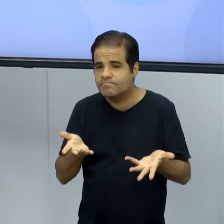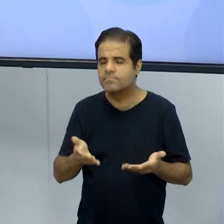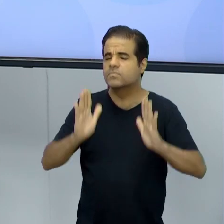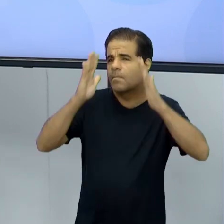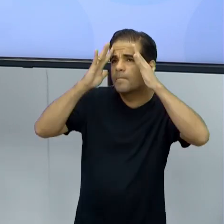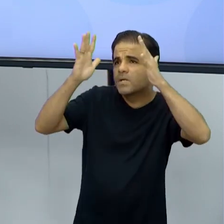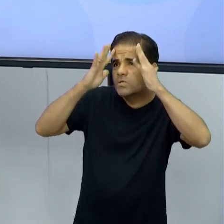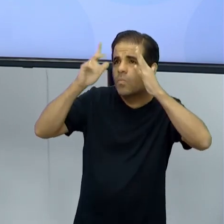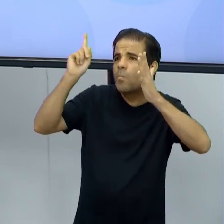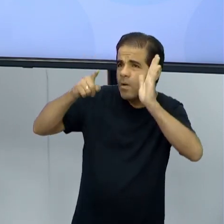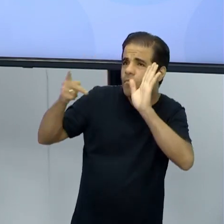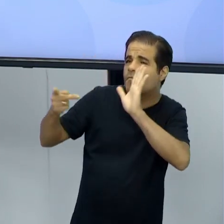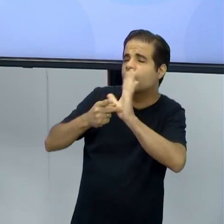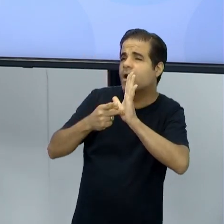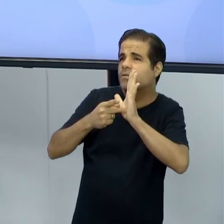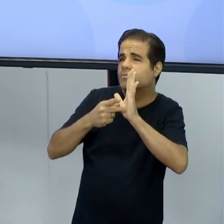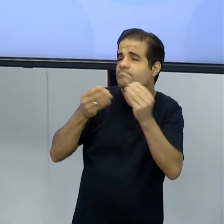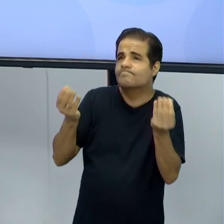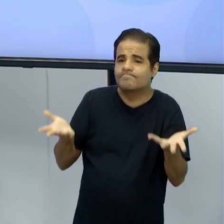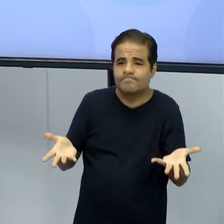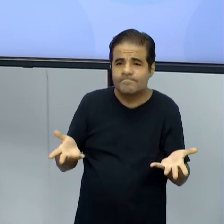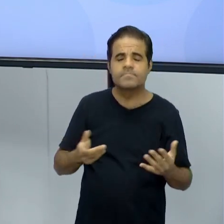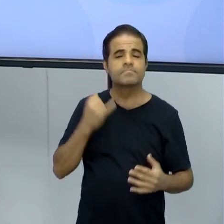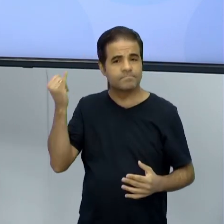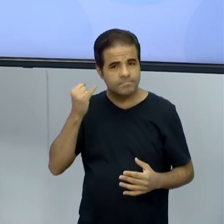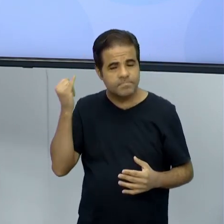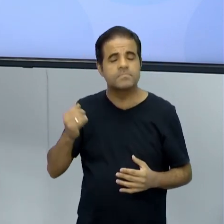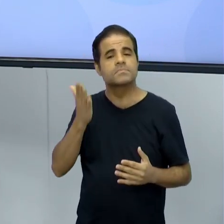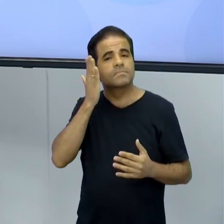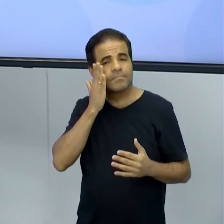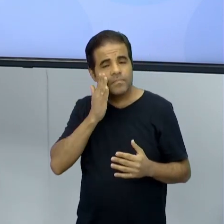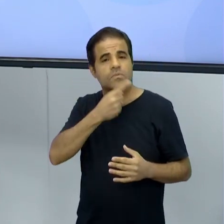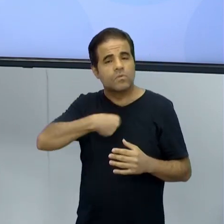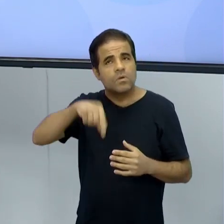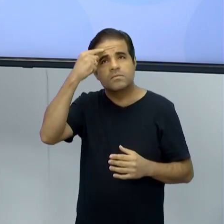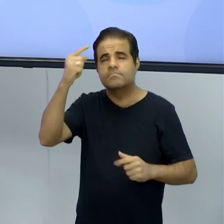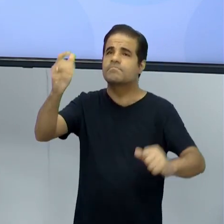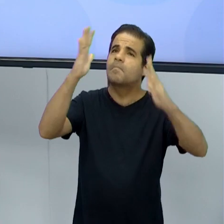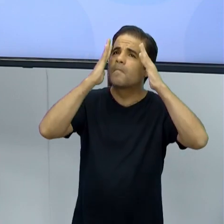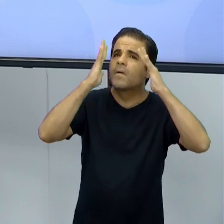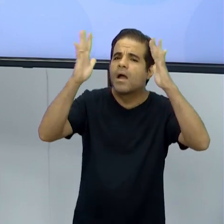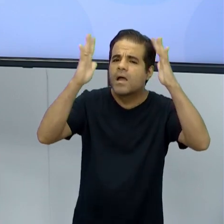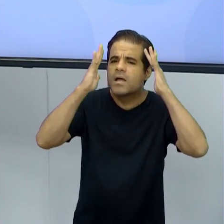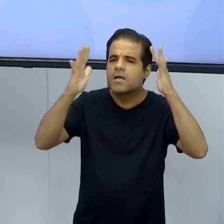pensou o que é um fato? Então, é importante que a gente pensemos